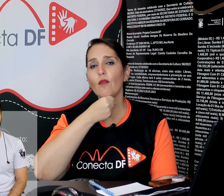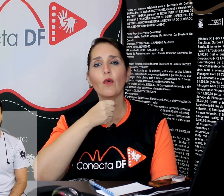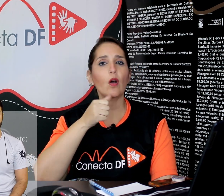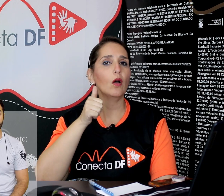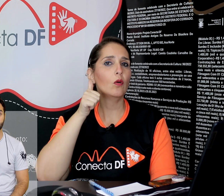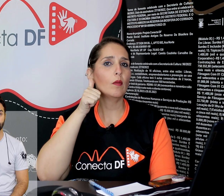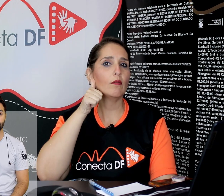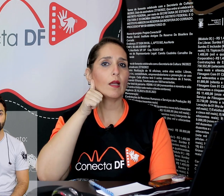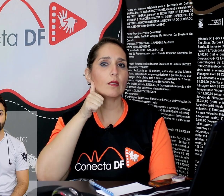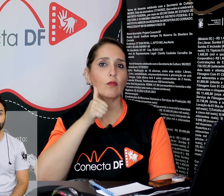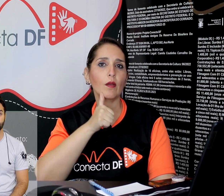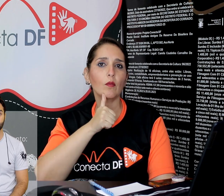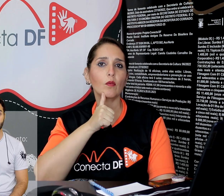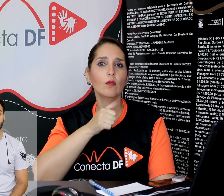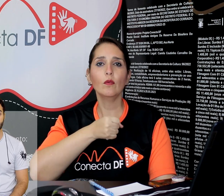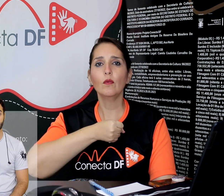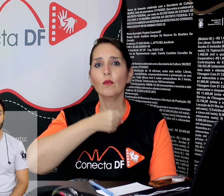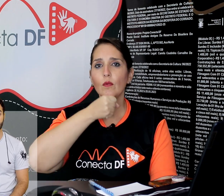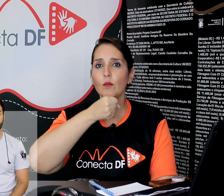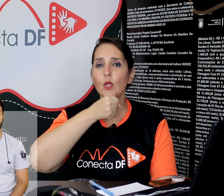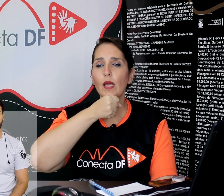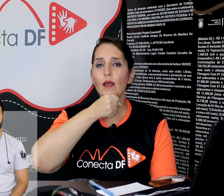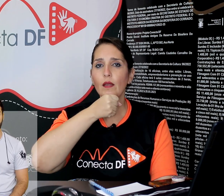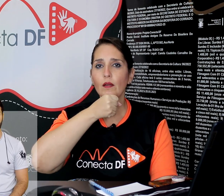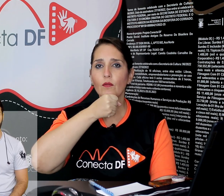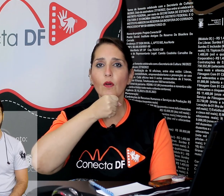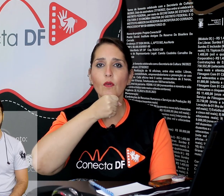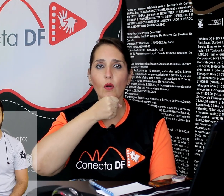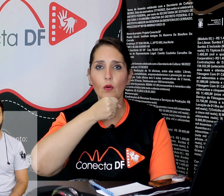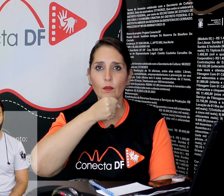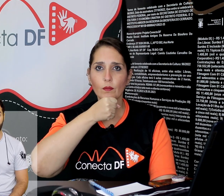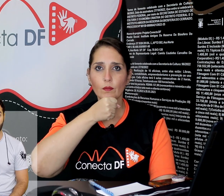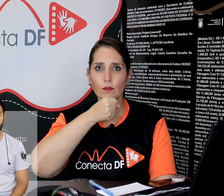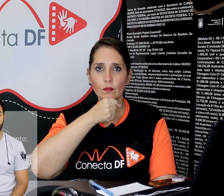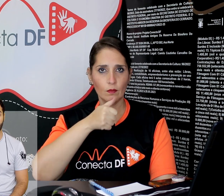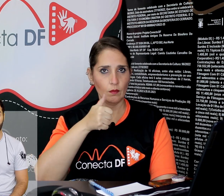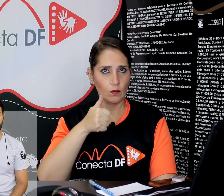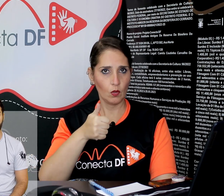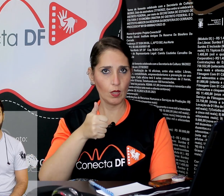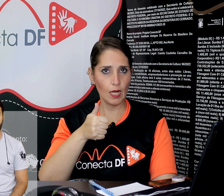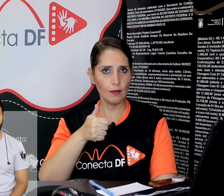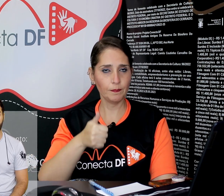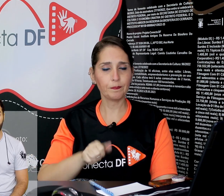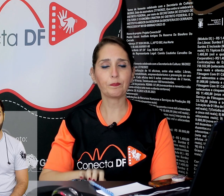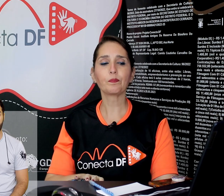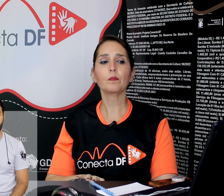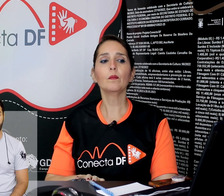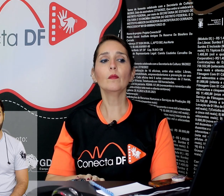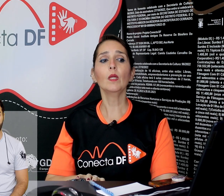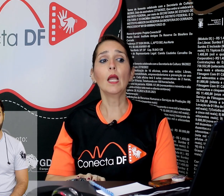da vovó, uma vez mulher, vovó. Ok?